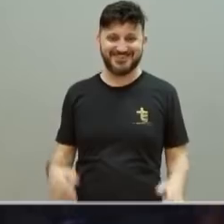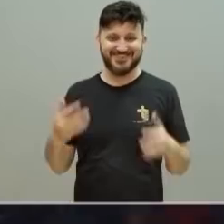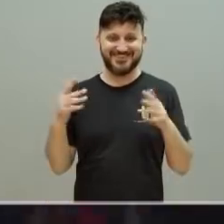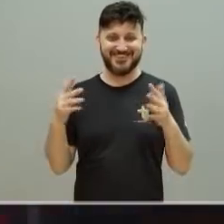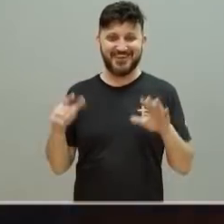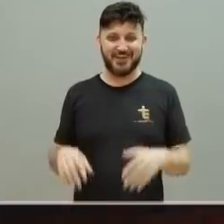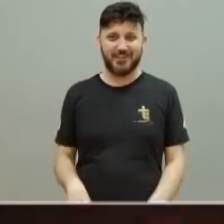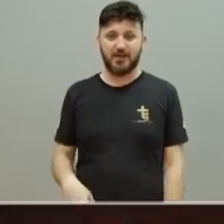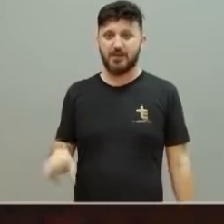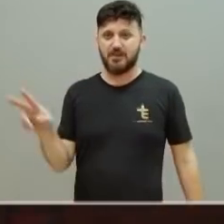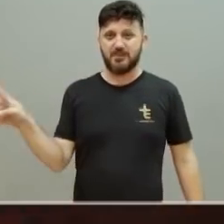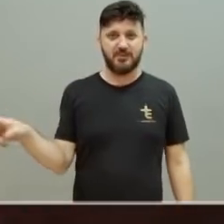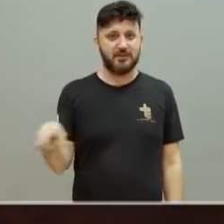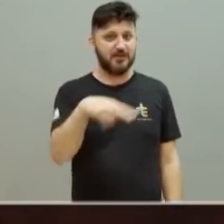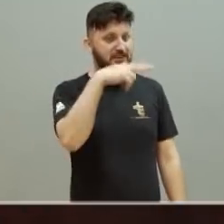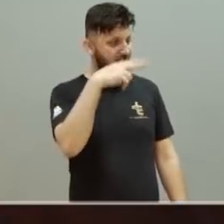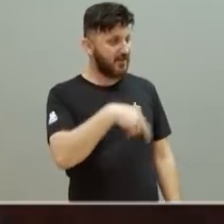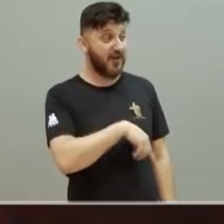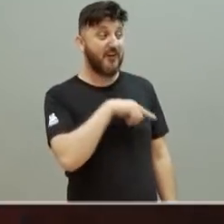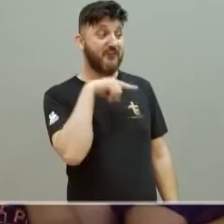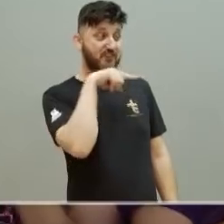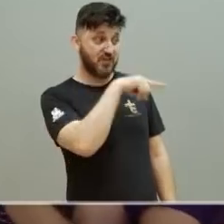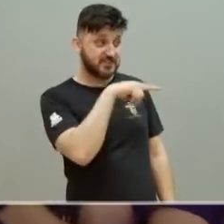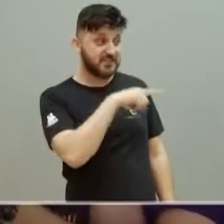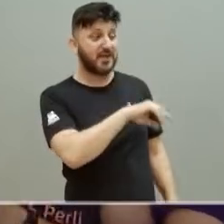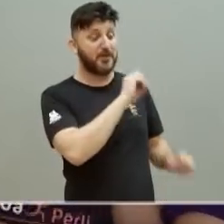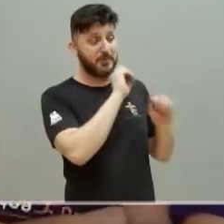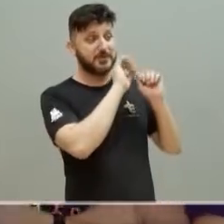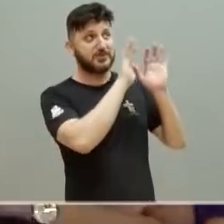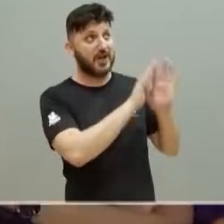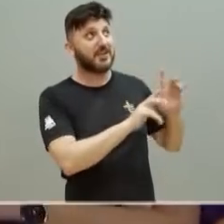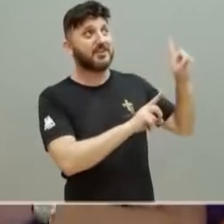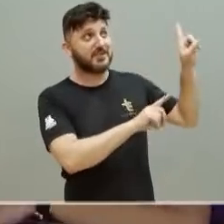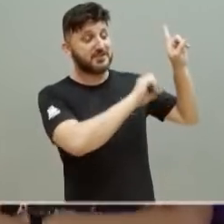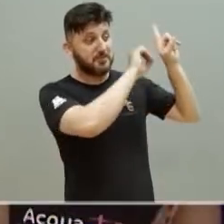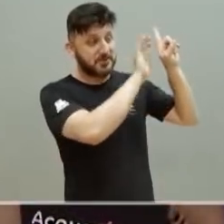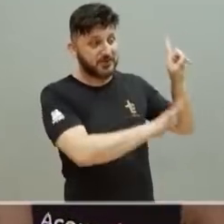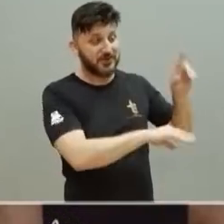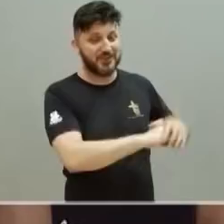Vira para o outro lado e fala: foi para você, abençoado.